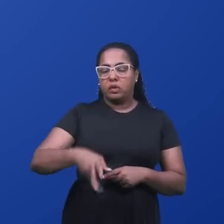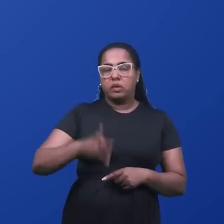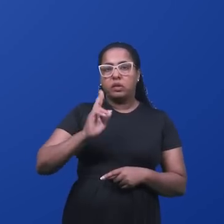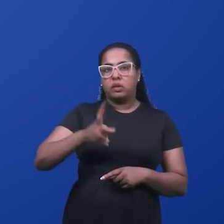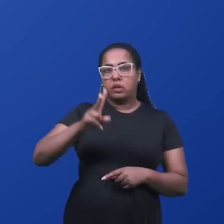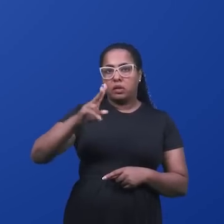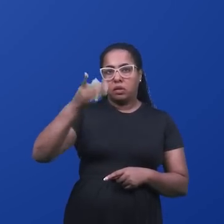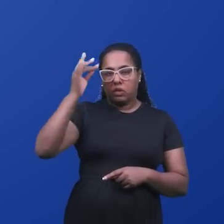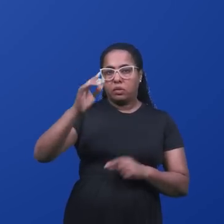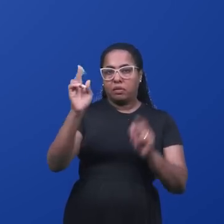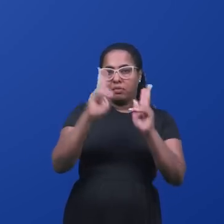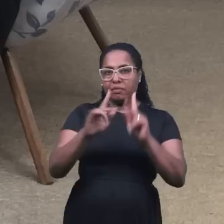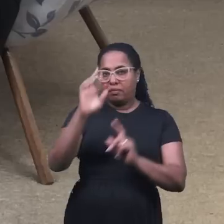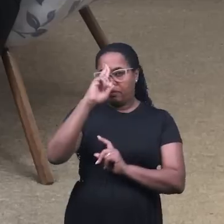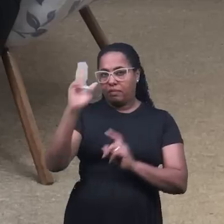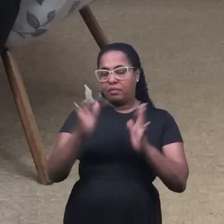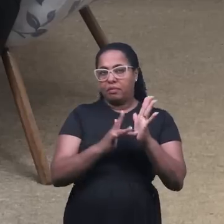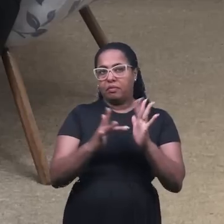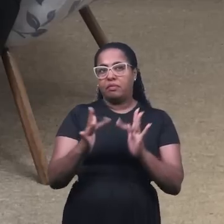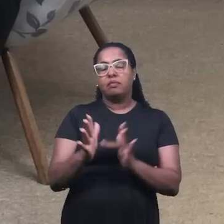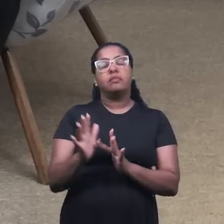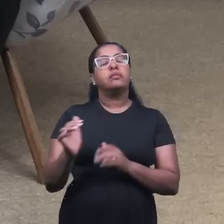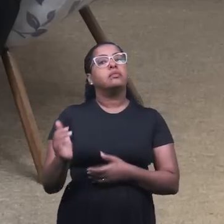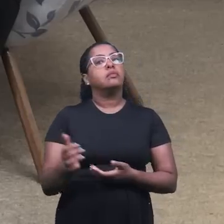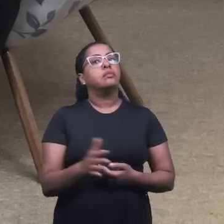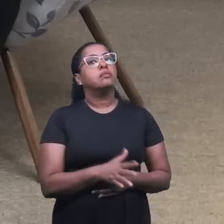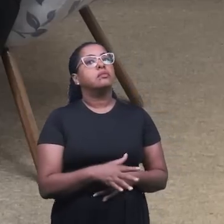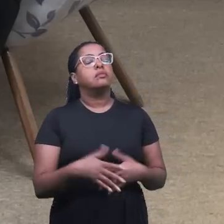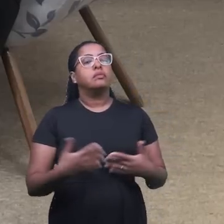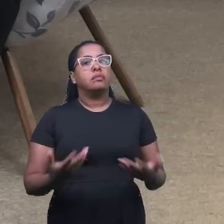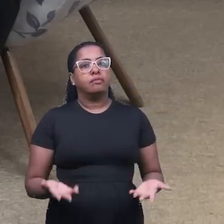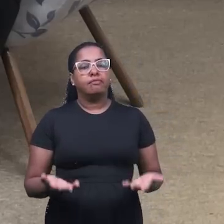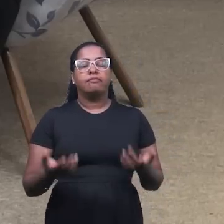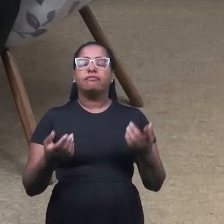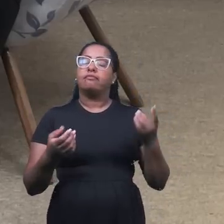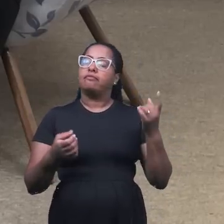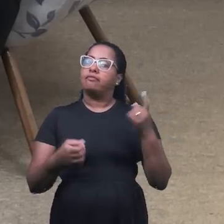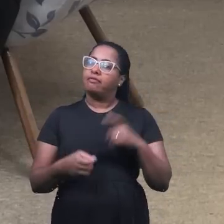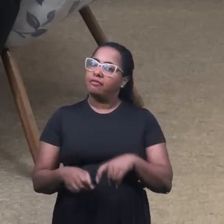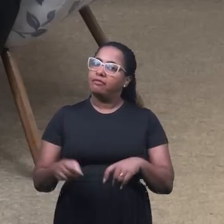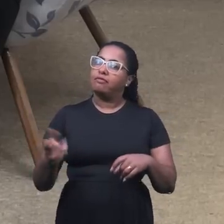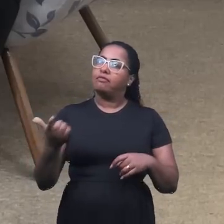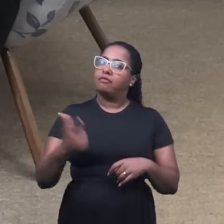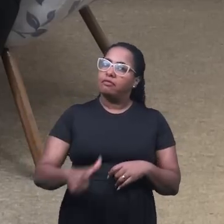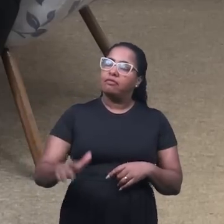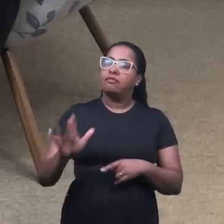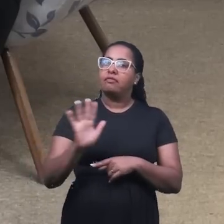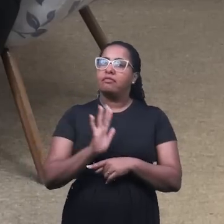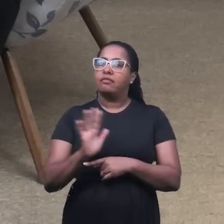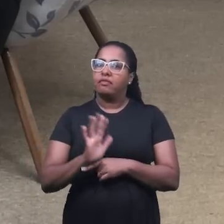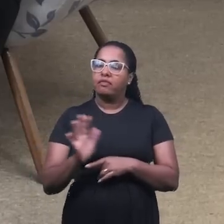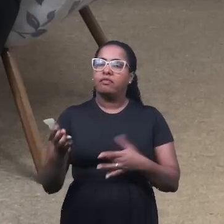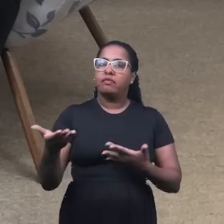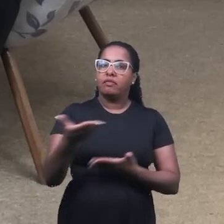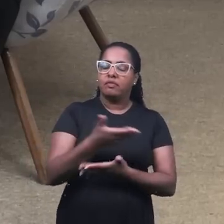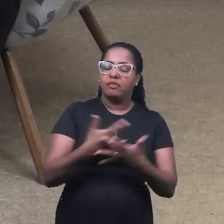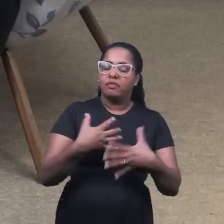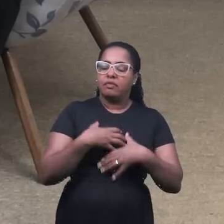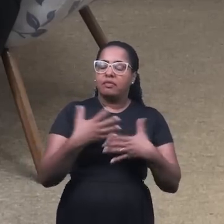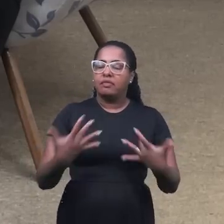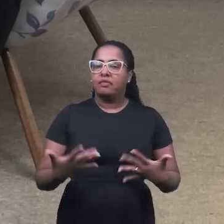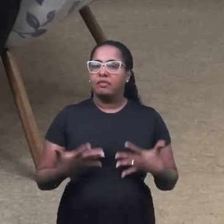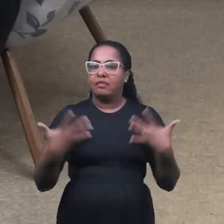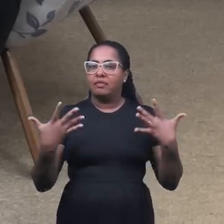espiritual. A paz do Senhor Jesus. Meus irmãos, então, voltamos, mais um vídeo, mais uma participação. Nos